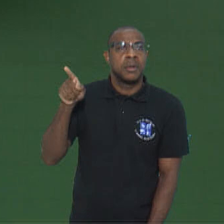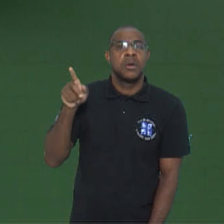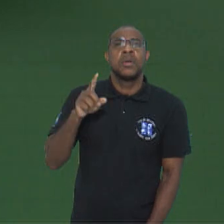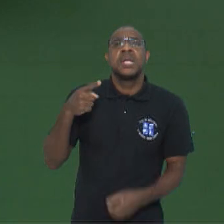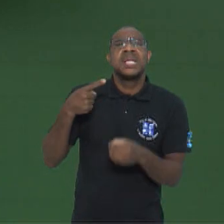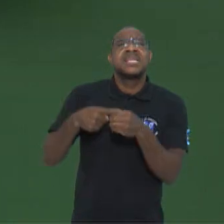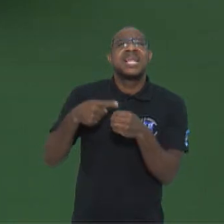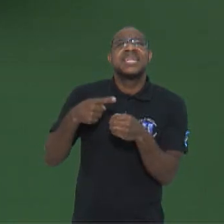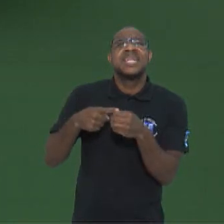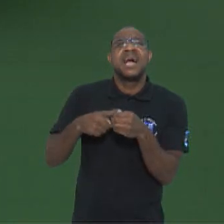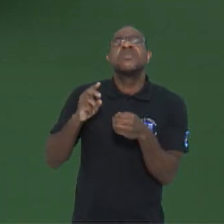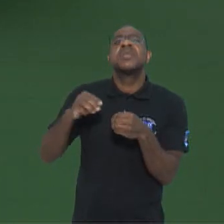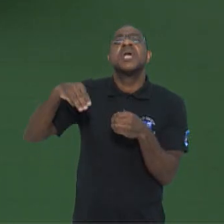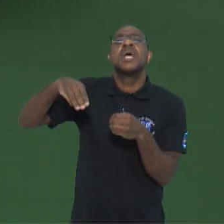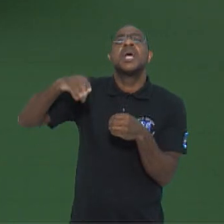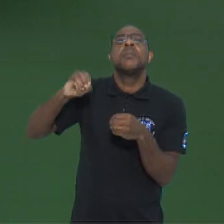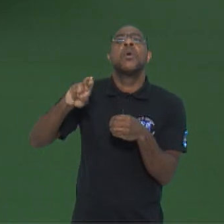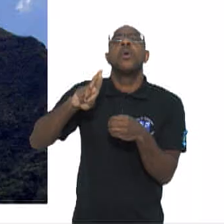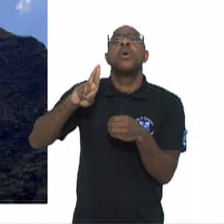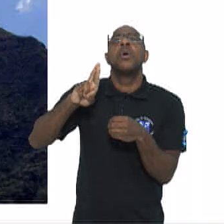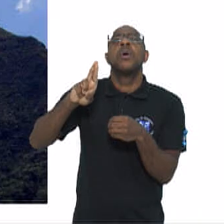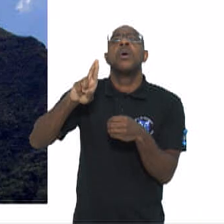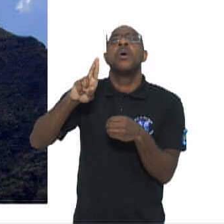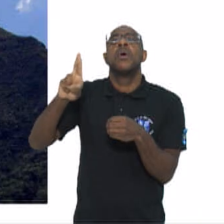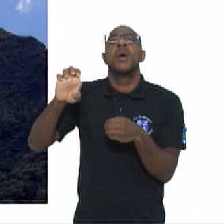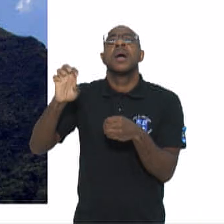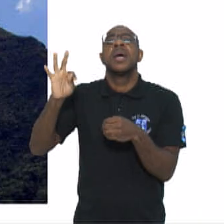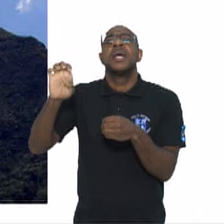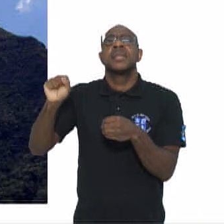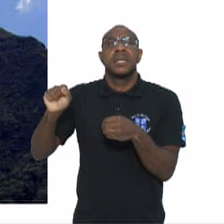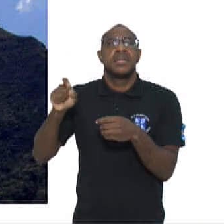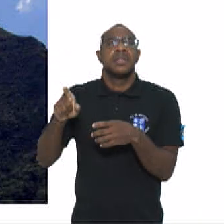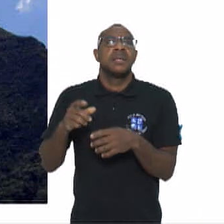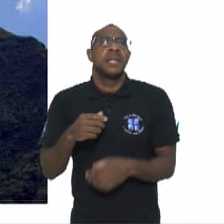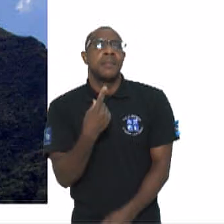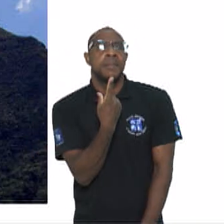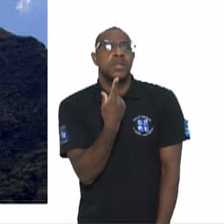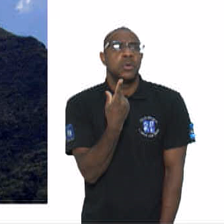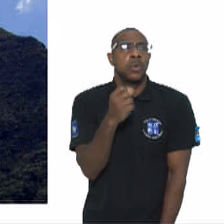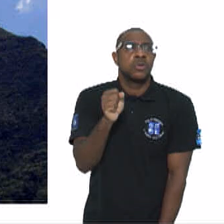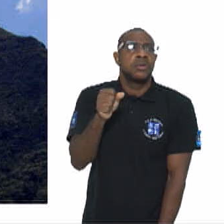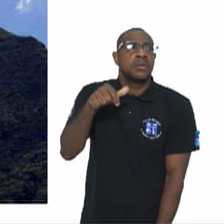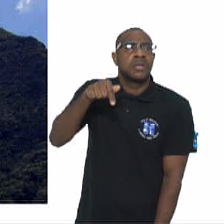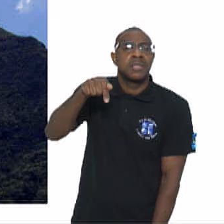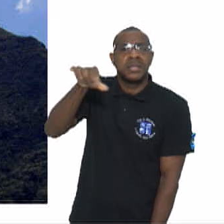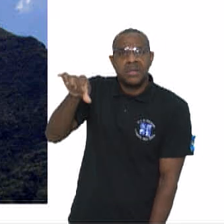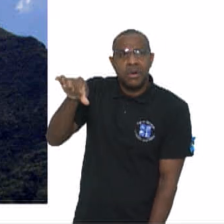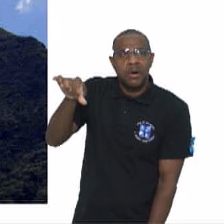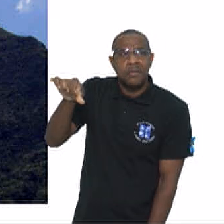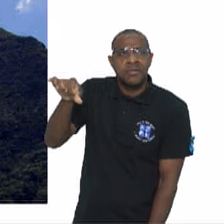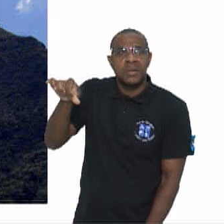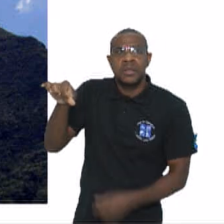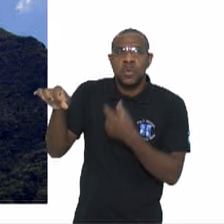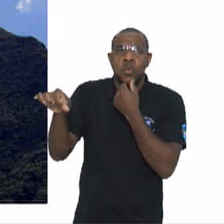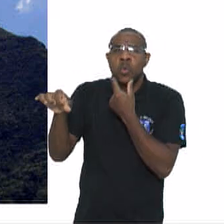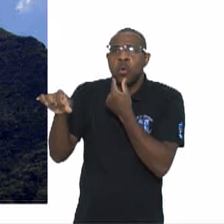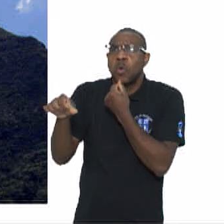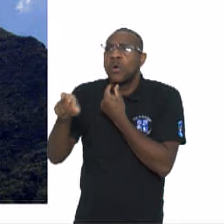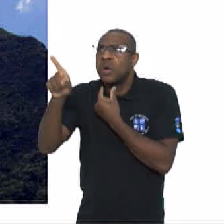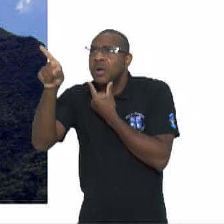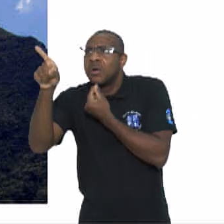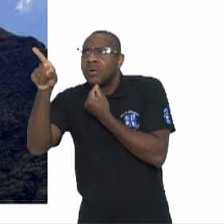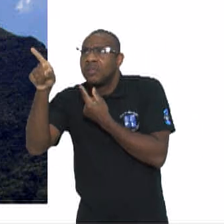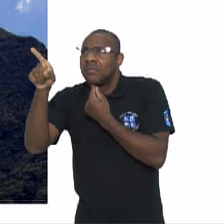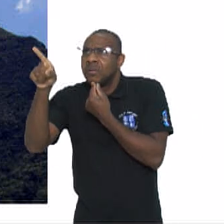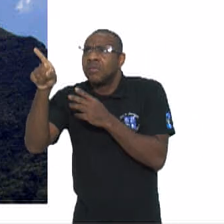de Morretes. Bem, em 1879, teve esse senhor